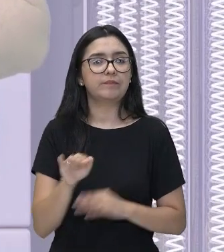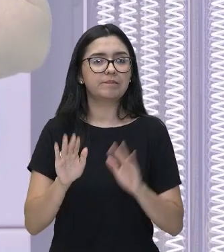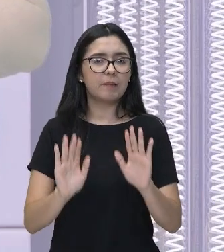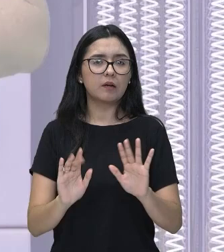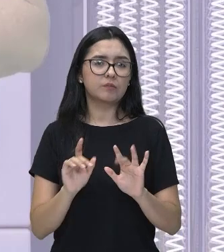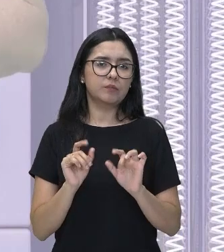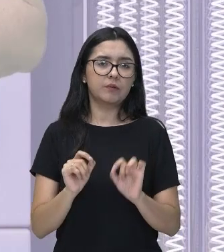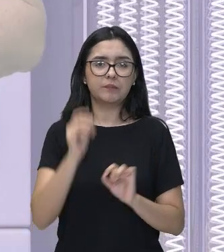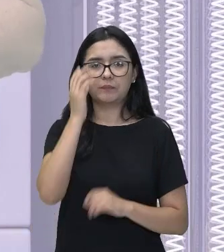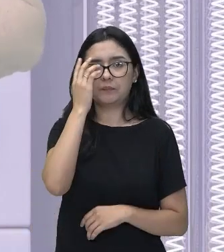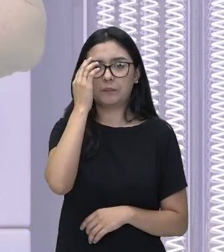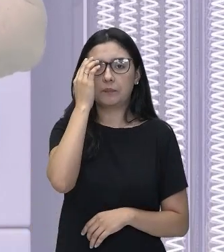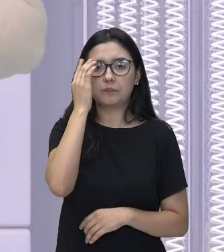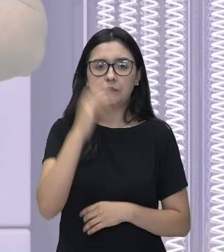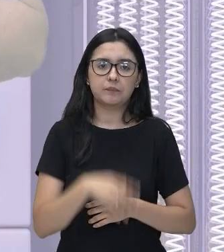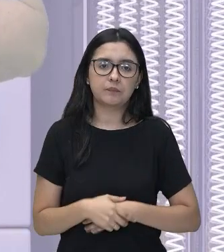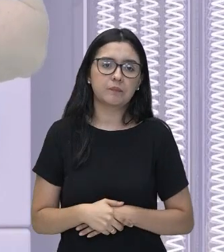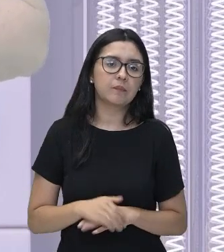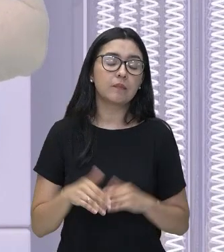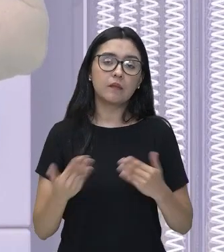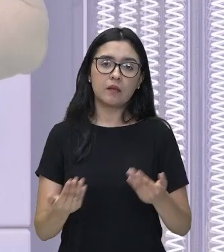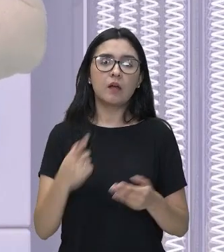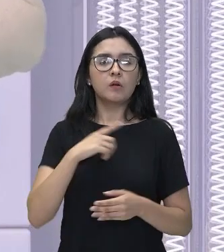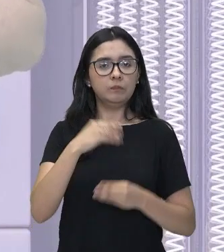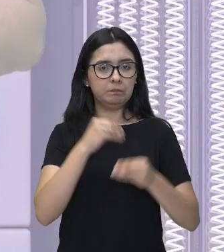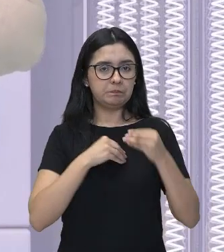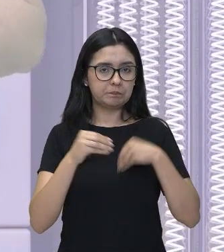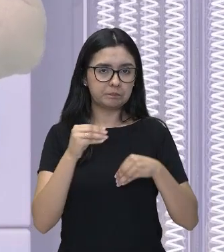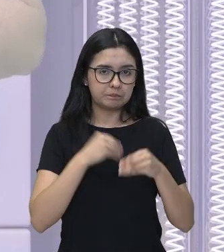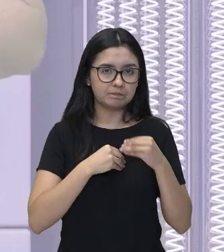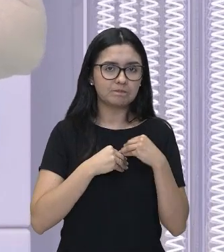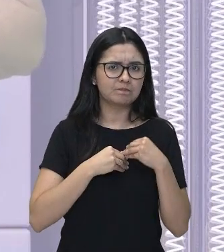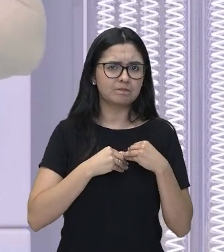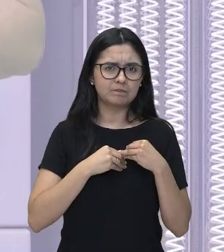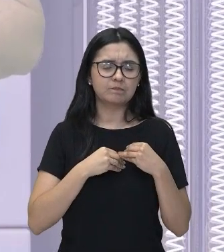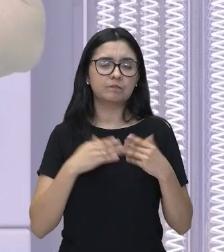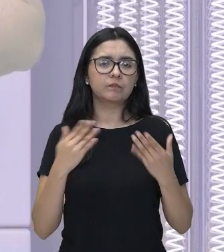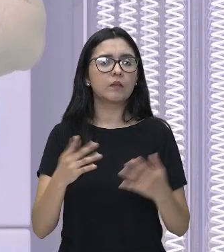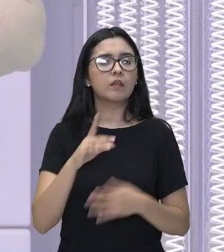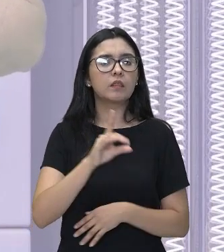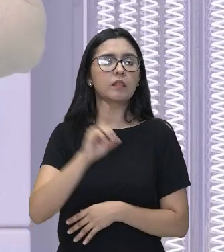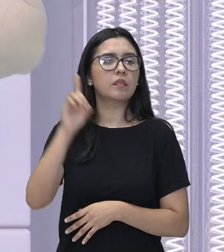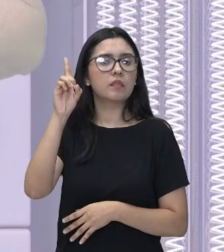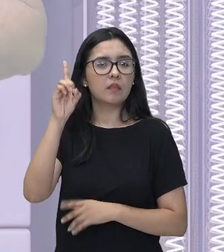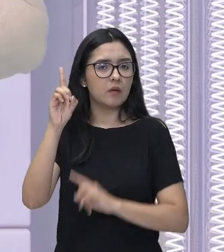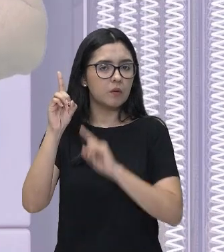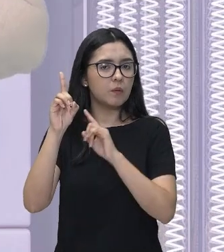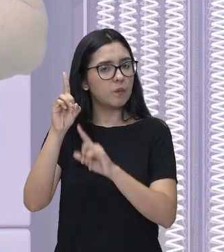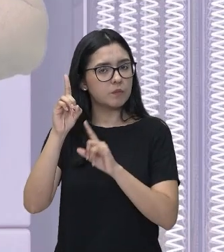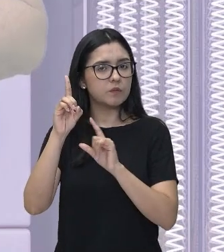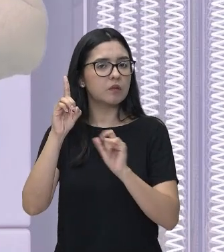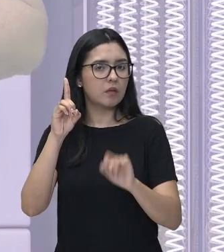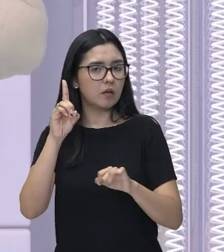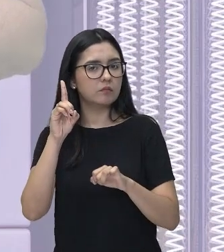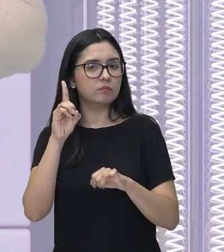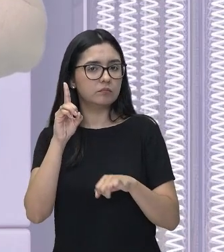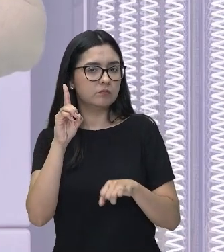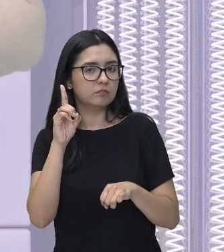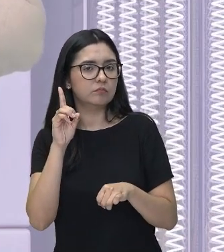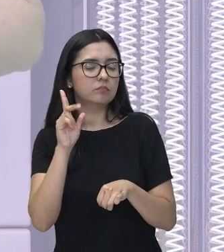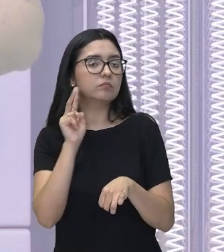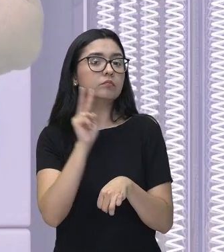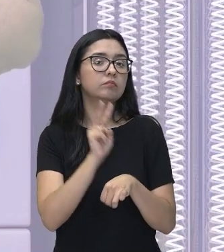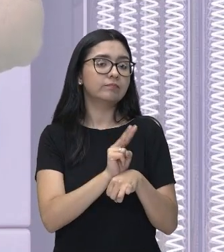Porém, apesar do grave pecado, Deus mantém e preserva a vida do